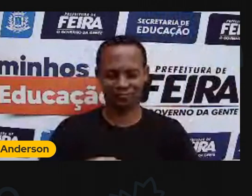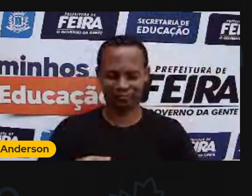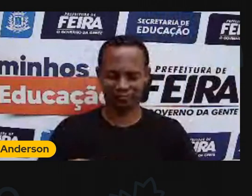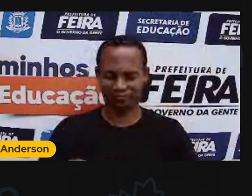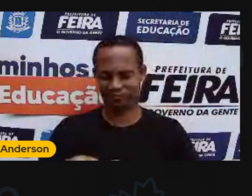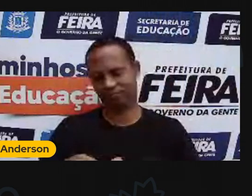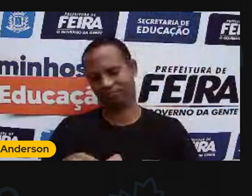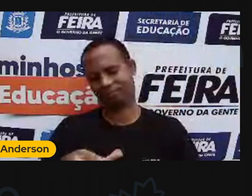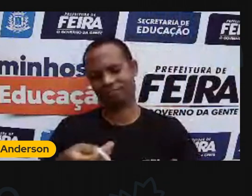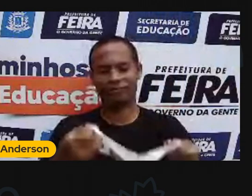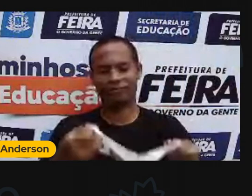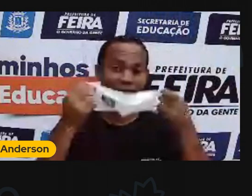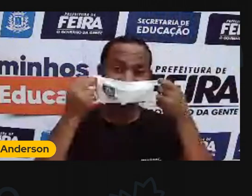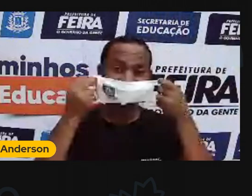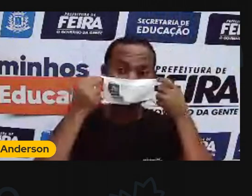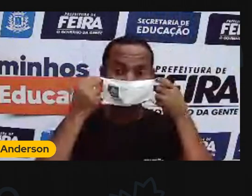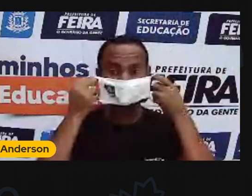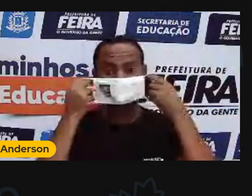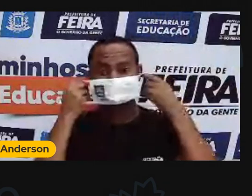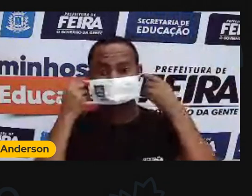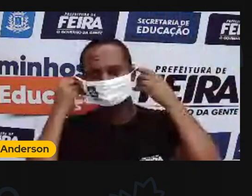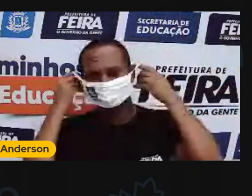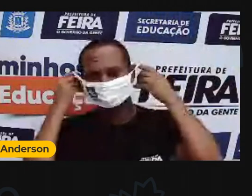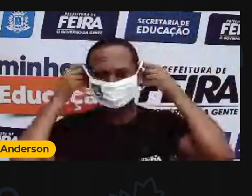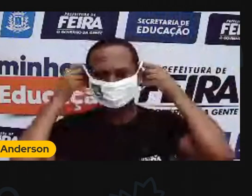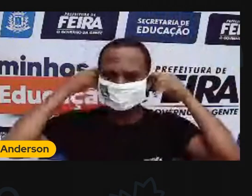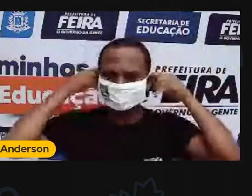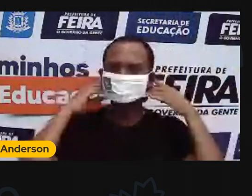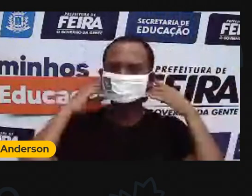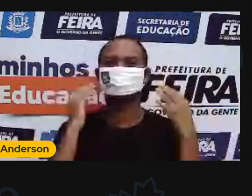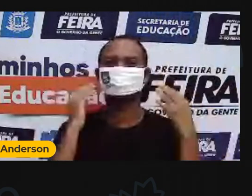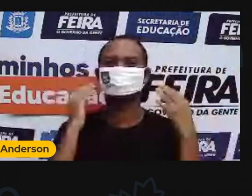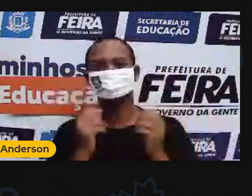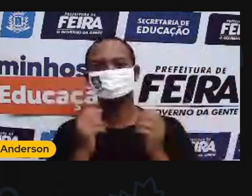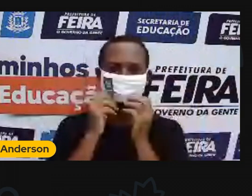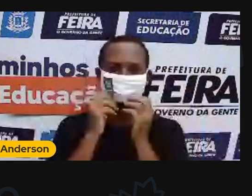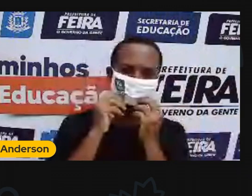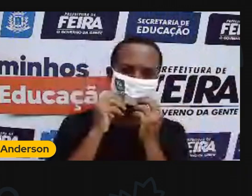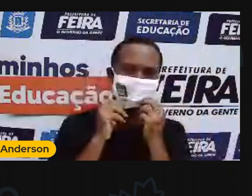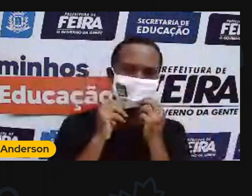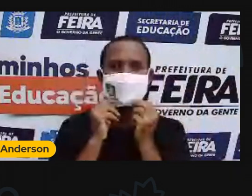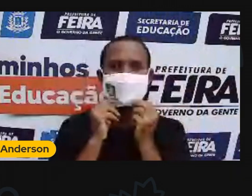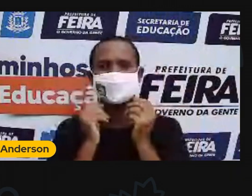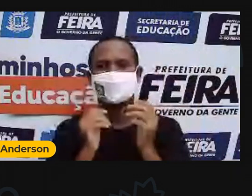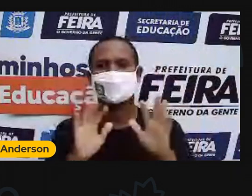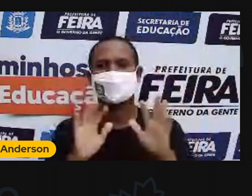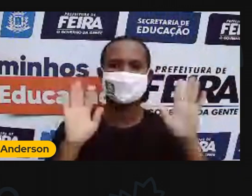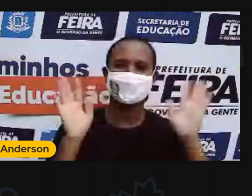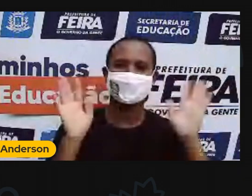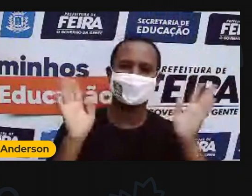também, tá? Fiquem guardadinhos, se cuidem, que em breve estaremos juntos mais